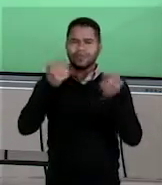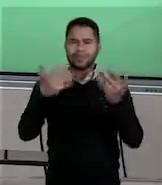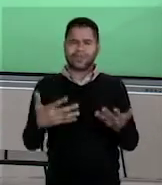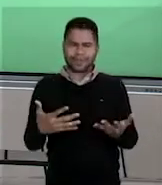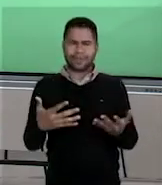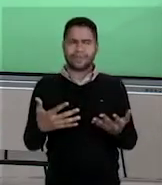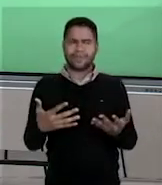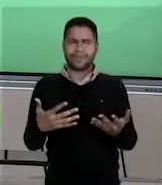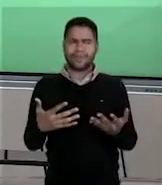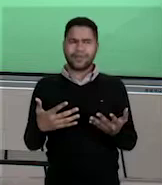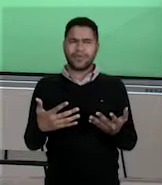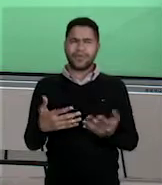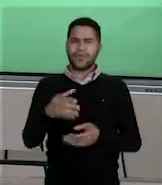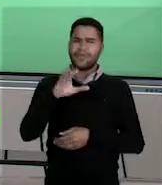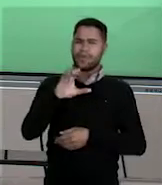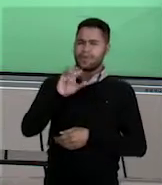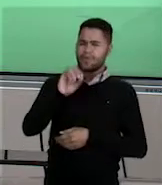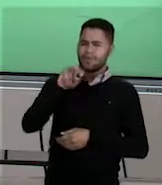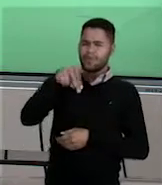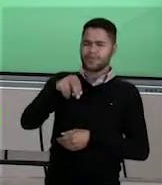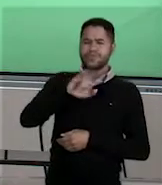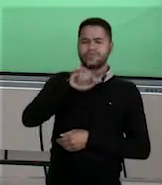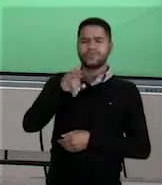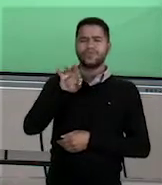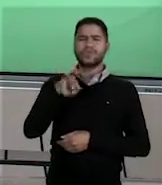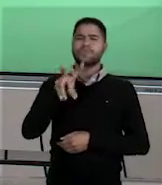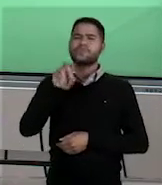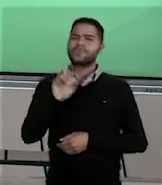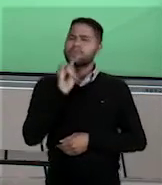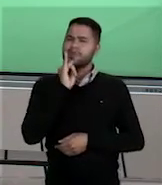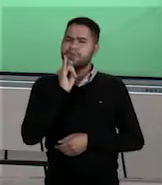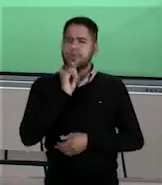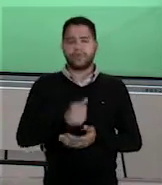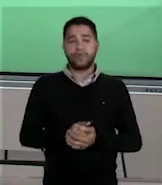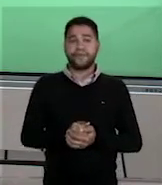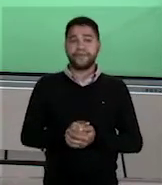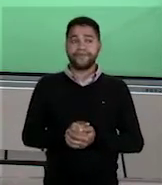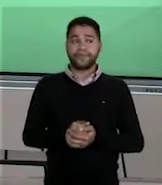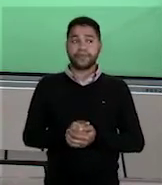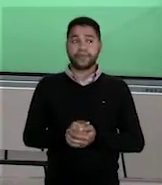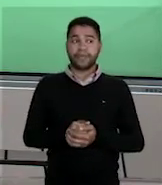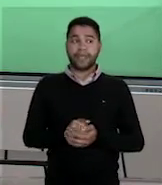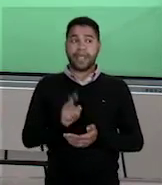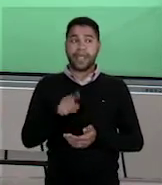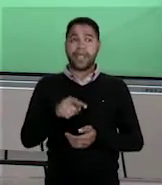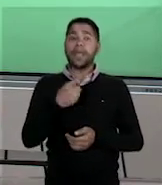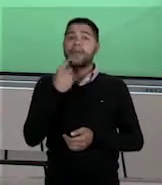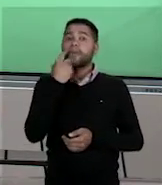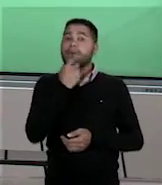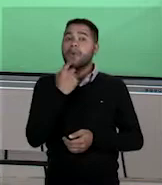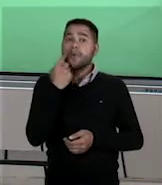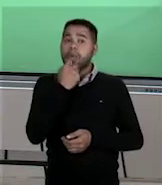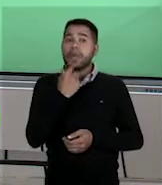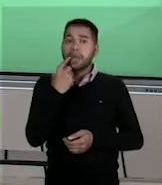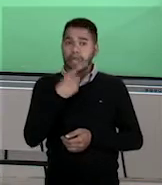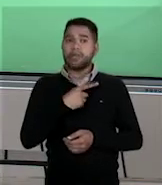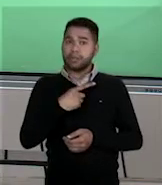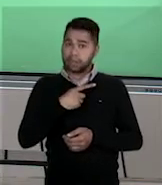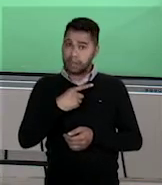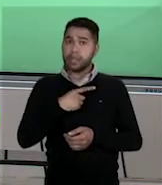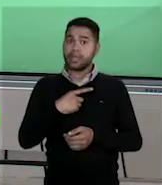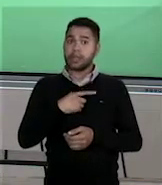tecido conjuntivo, para você ter uma ideia, a região interna da sua boca ela é formada um pouco desse